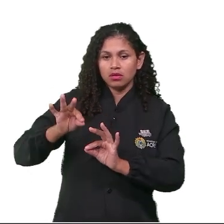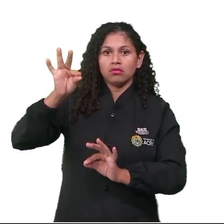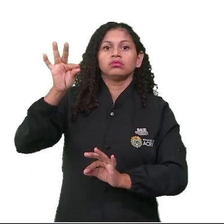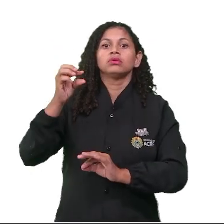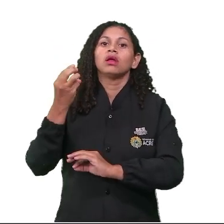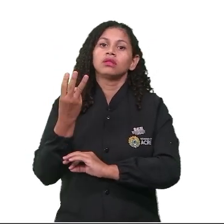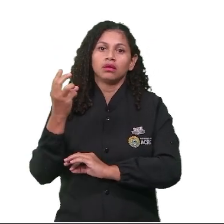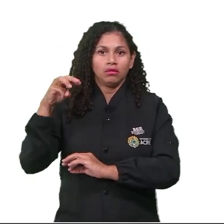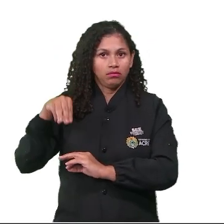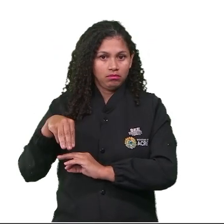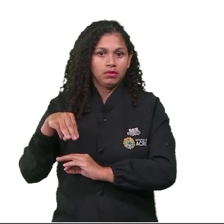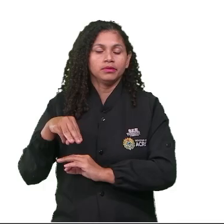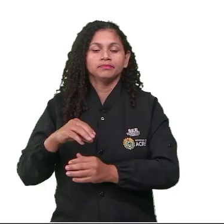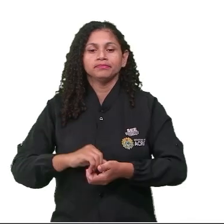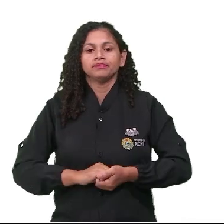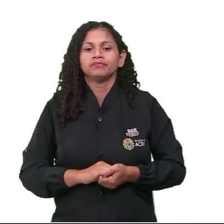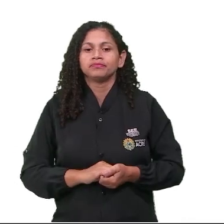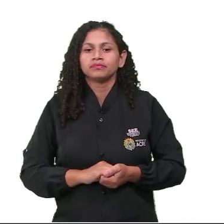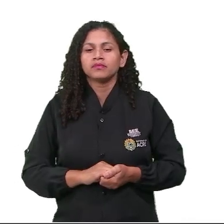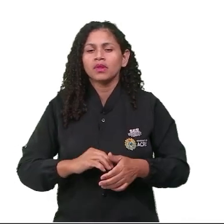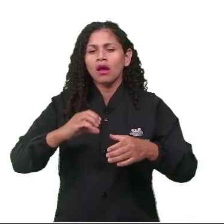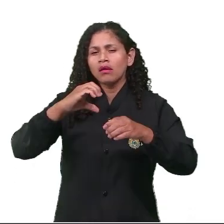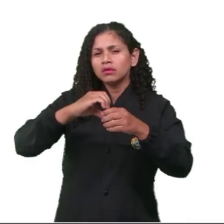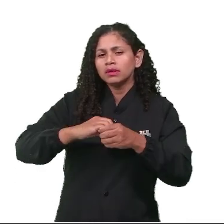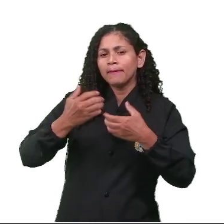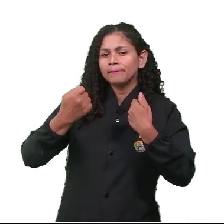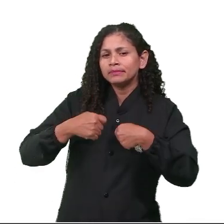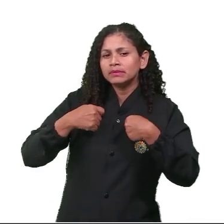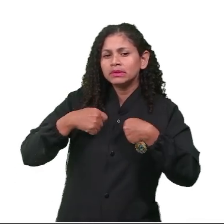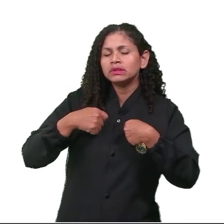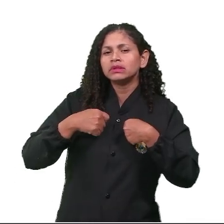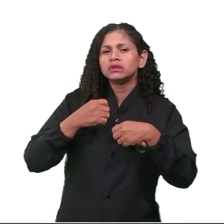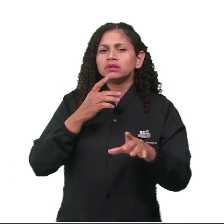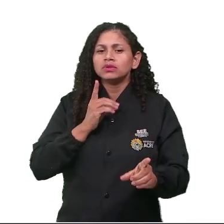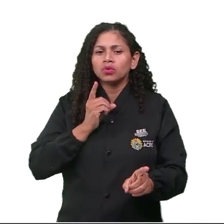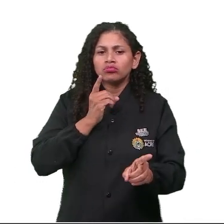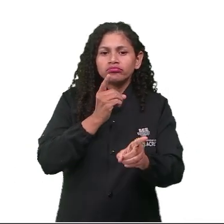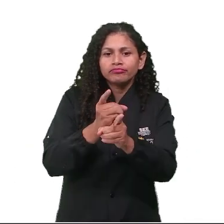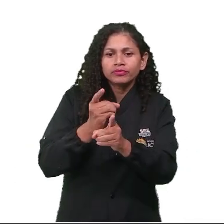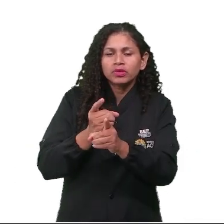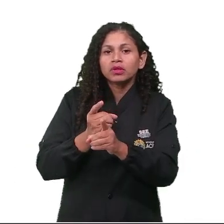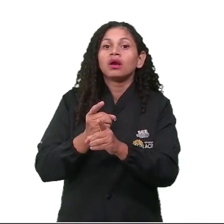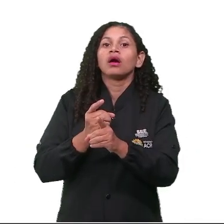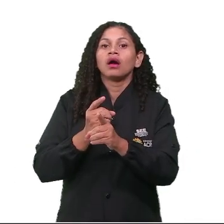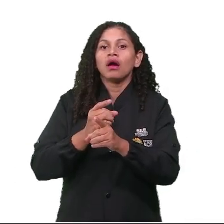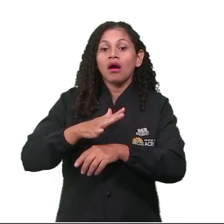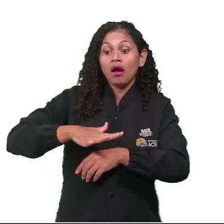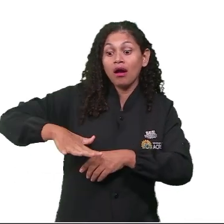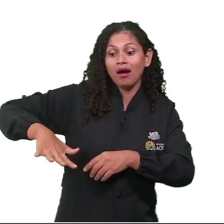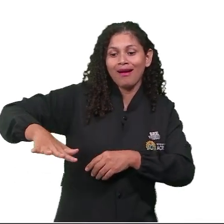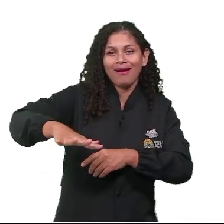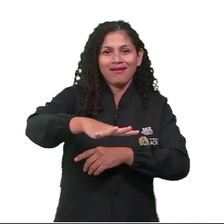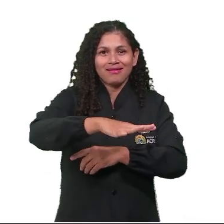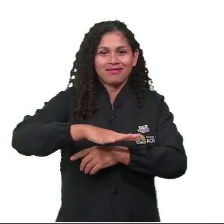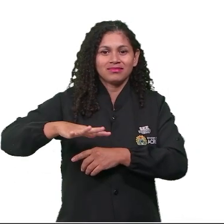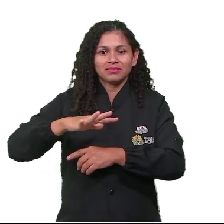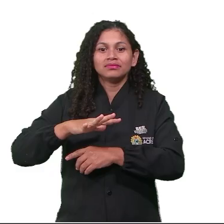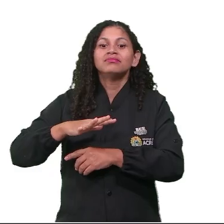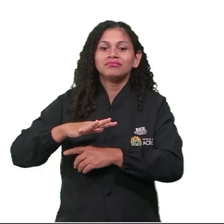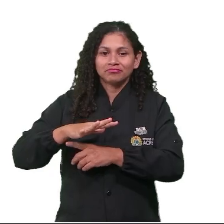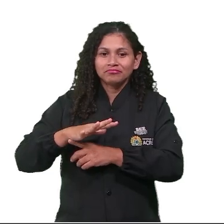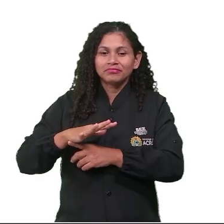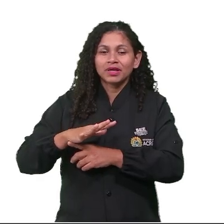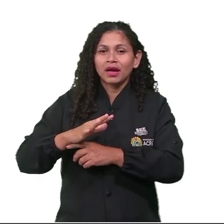desse depósito para saber quantas caixas poderá armazenar. Então, eu vou começar pensando,